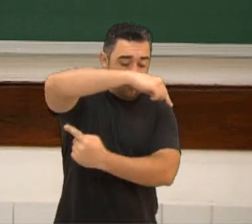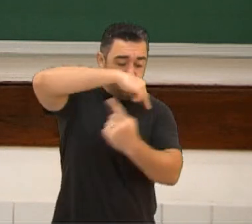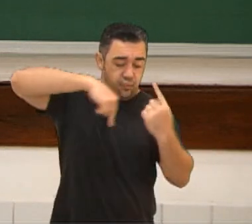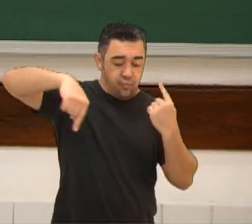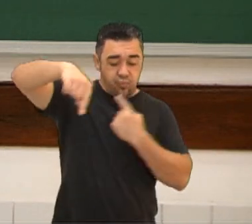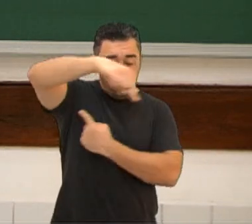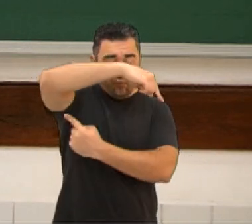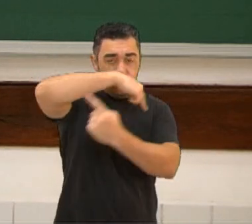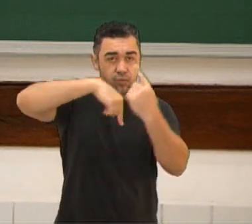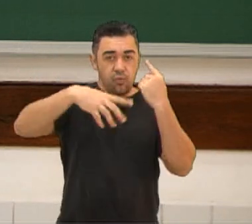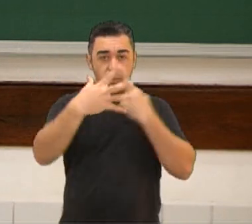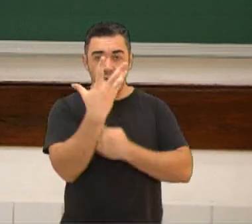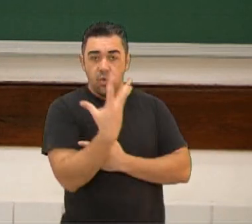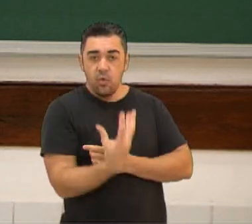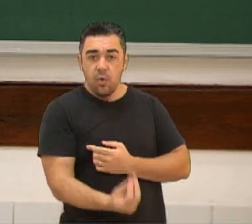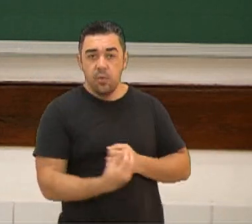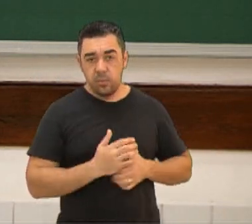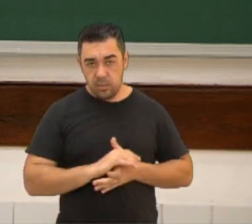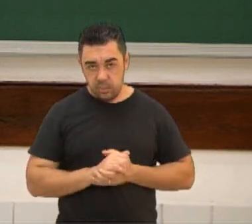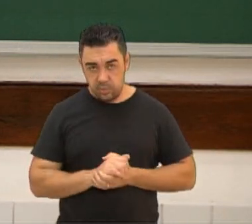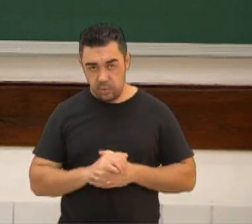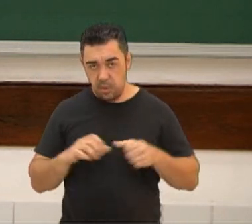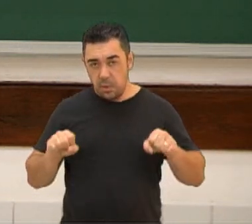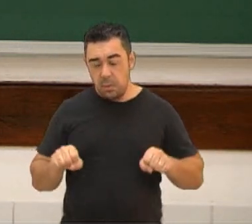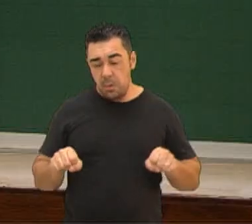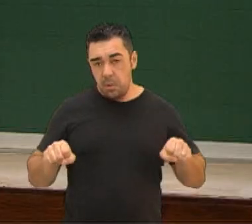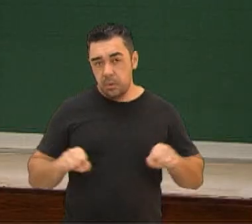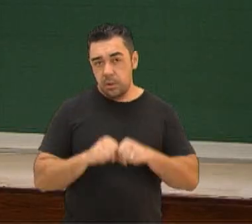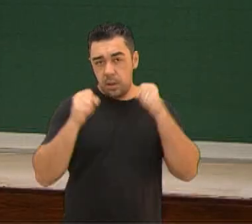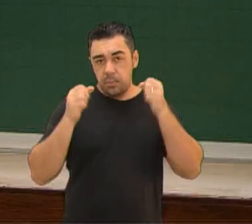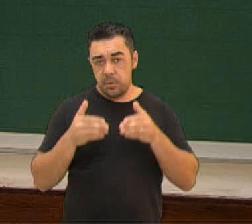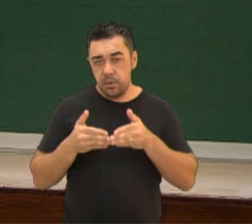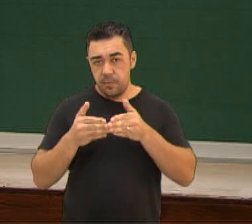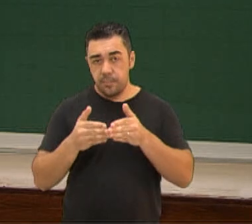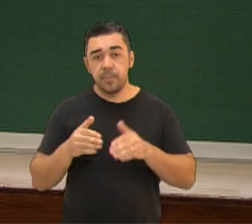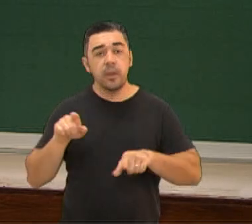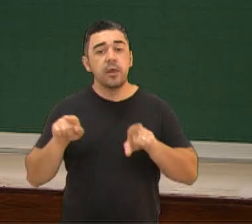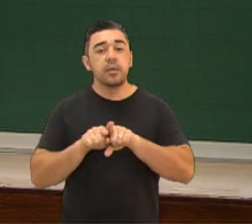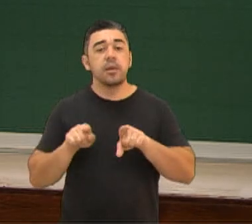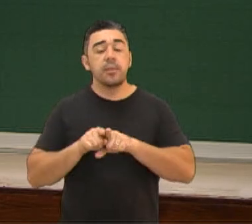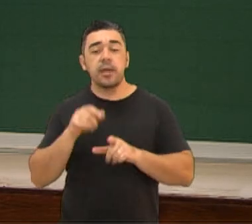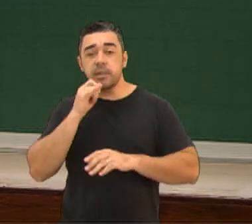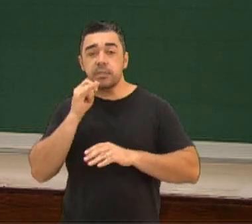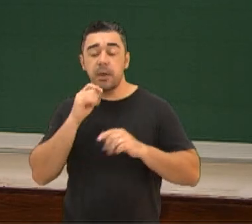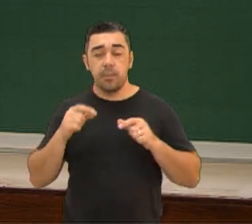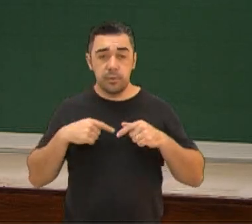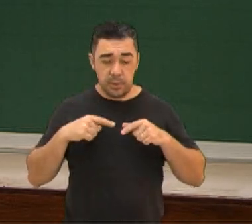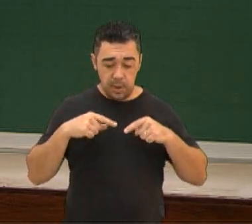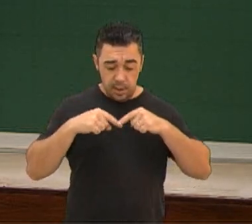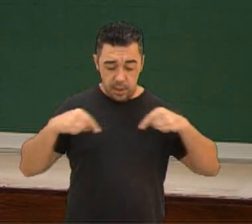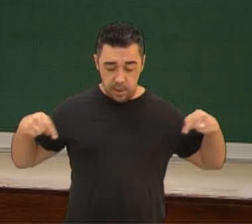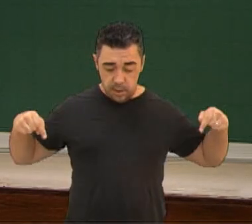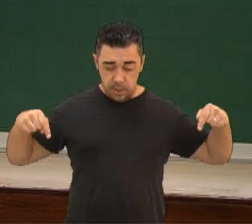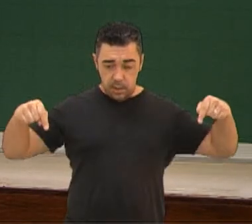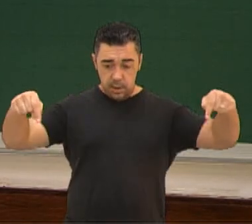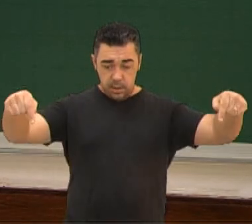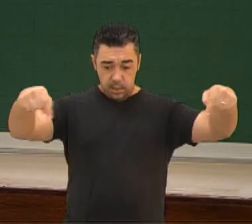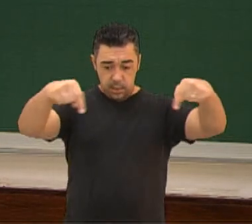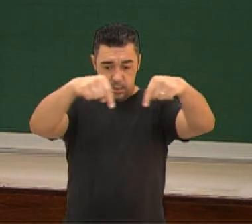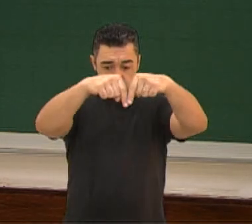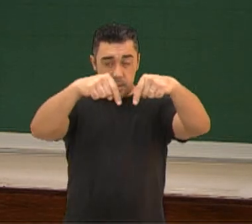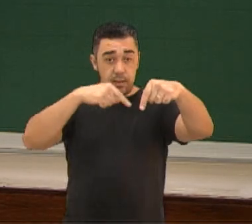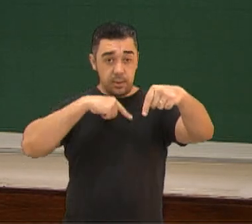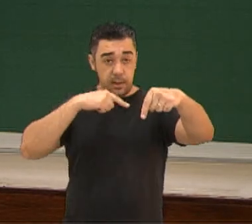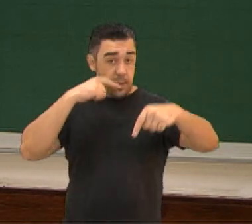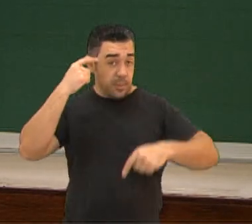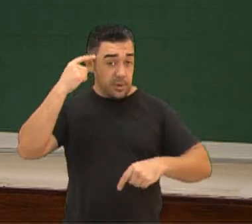Se quando você passar pelos limites da Terra, você vai cair. Isso mesmo, porque as